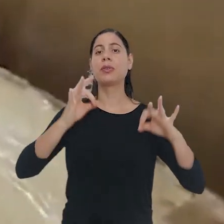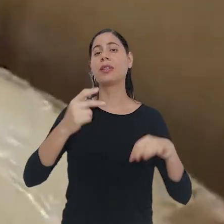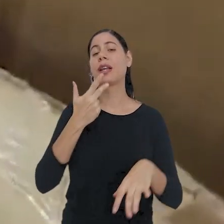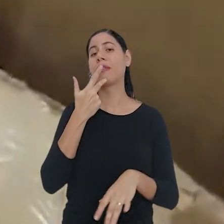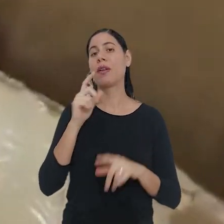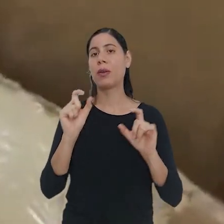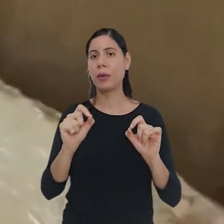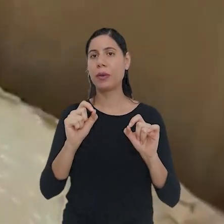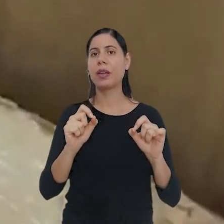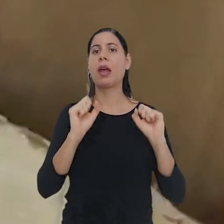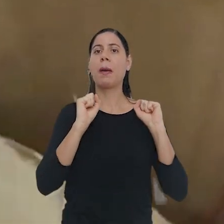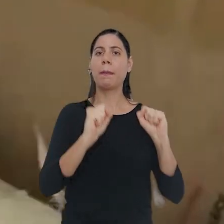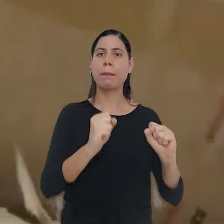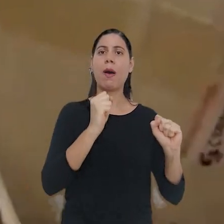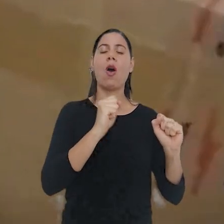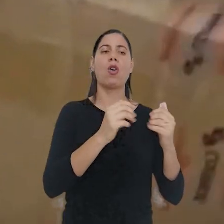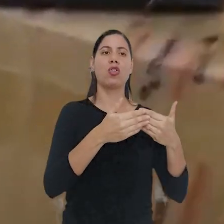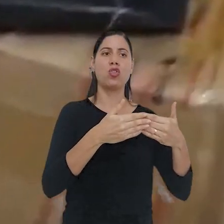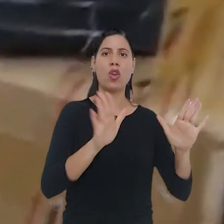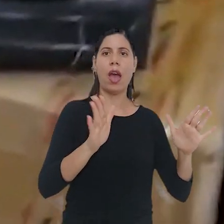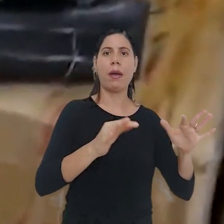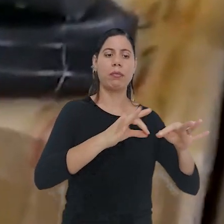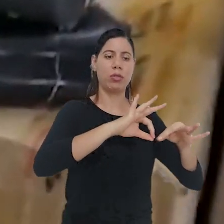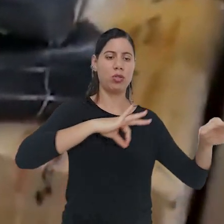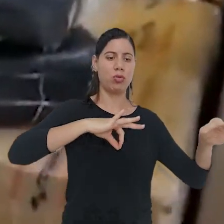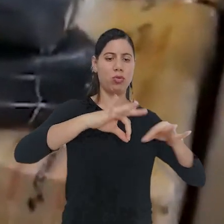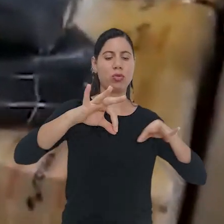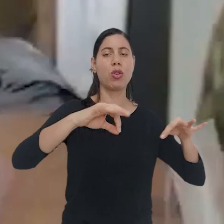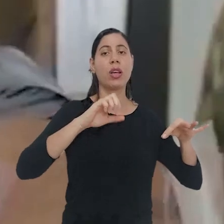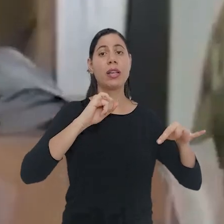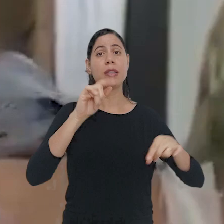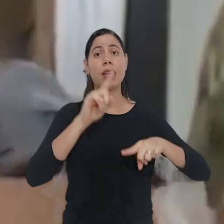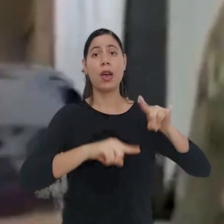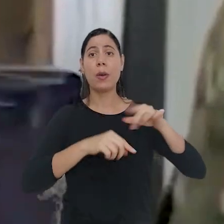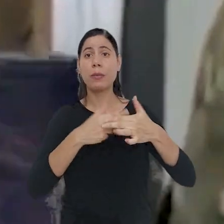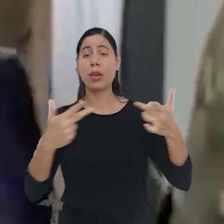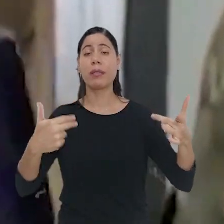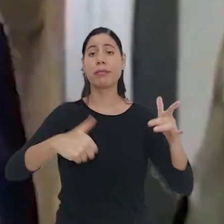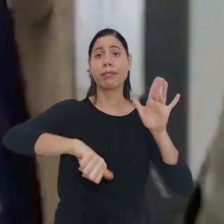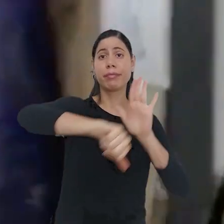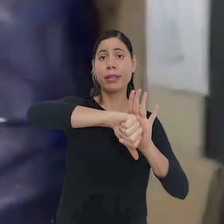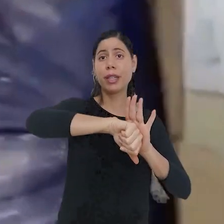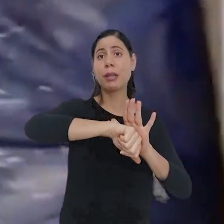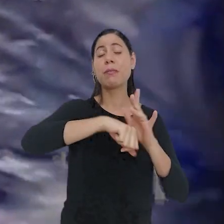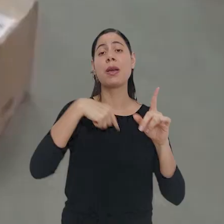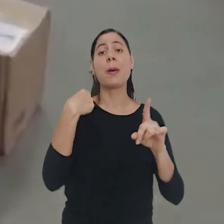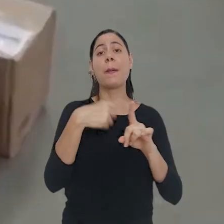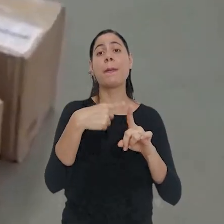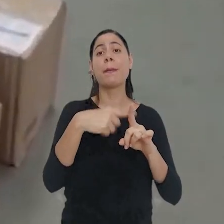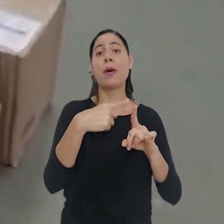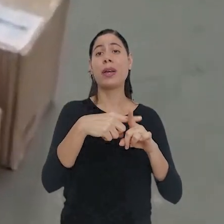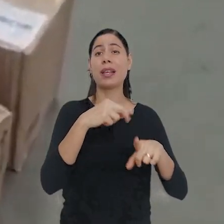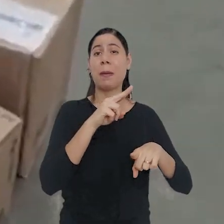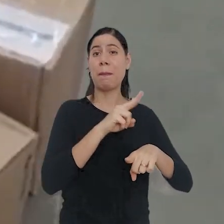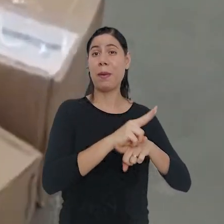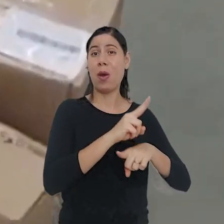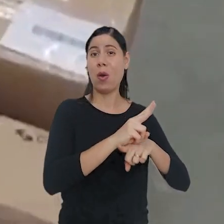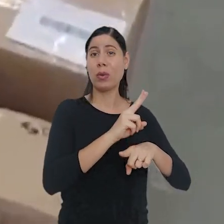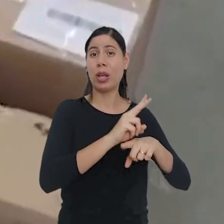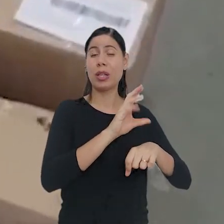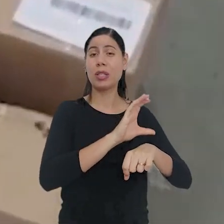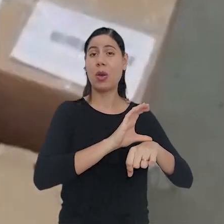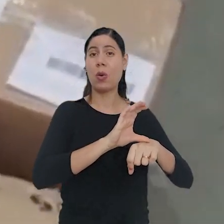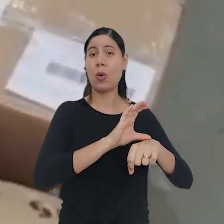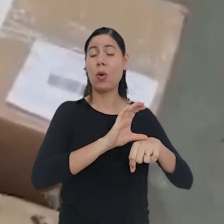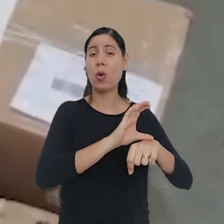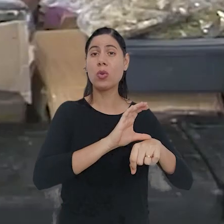considera válida a abertura de encomenda que contenha objetos produtos de crime, porque o sigilo constitucional